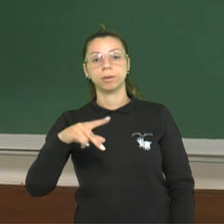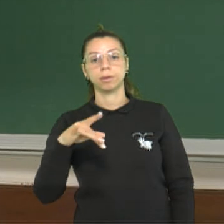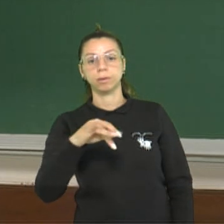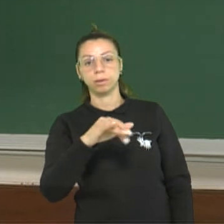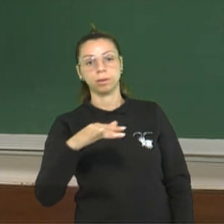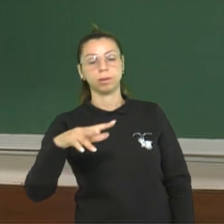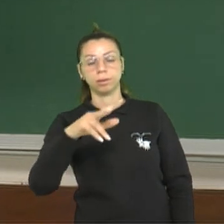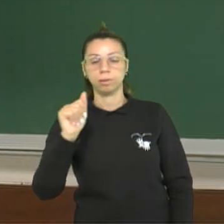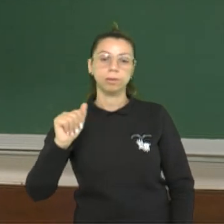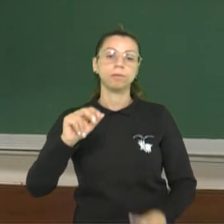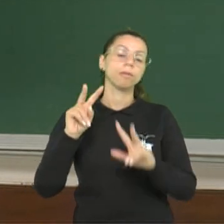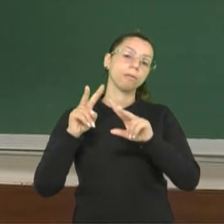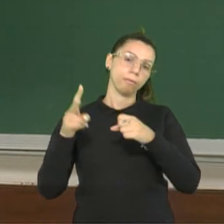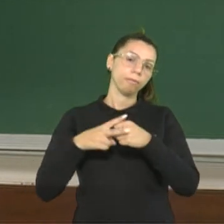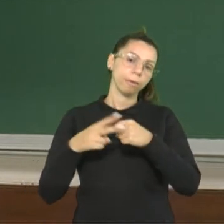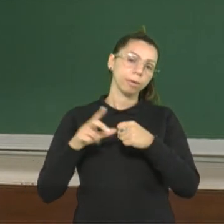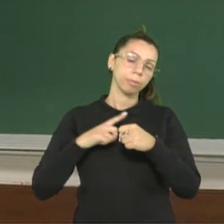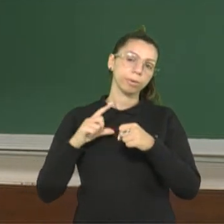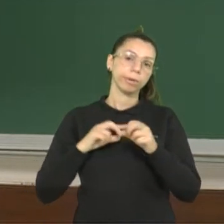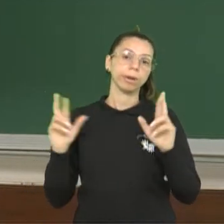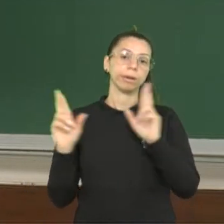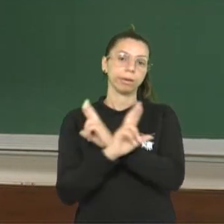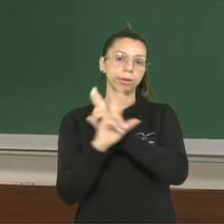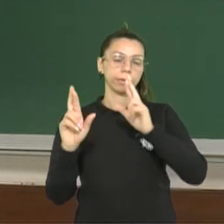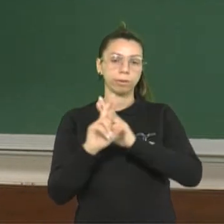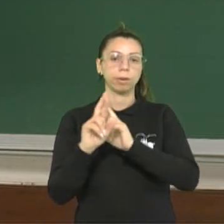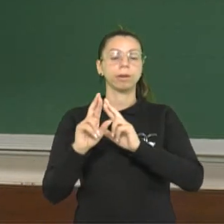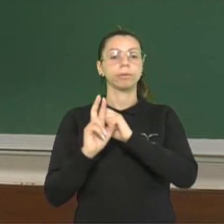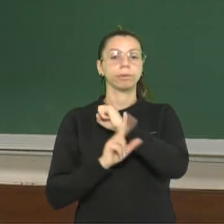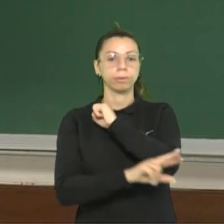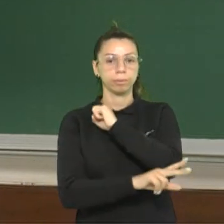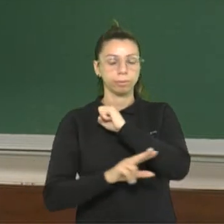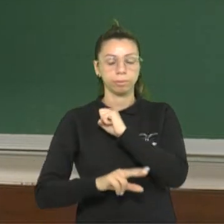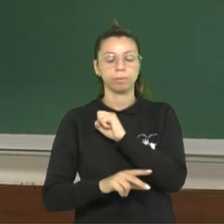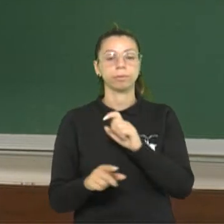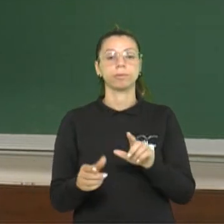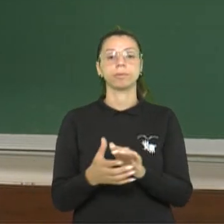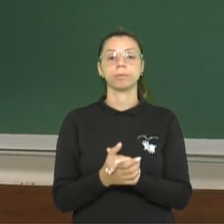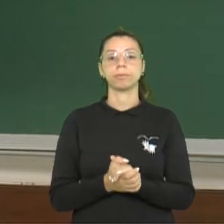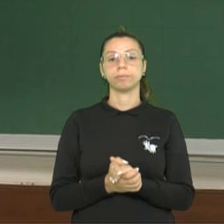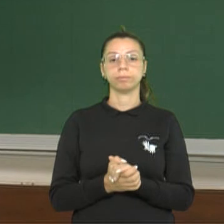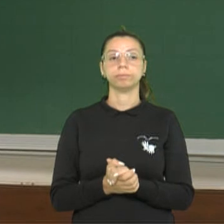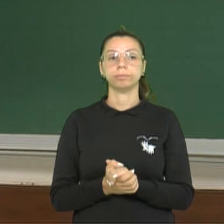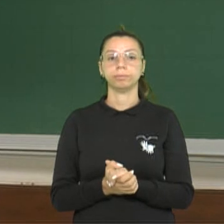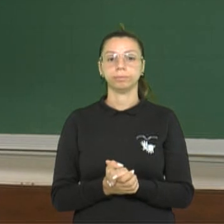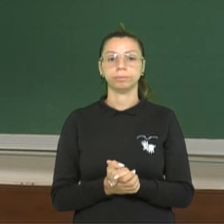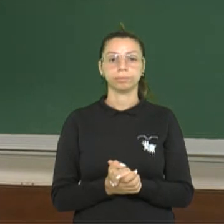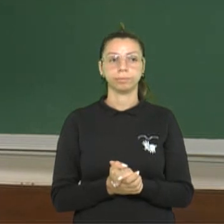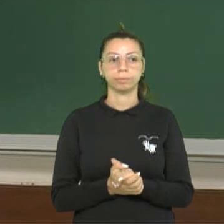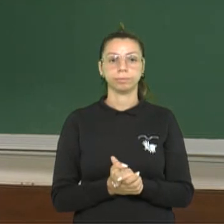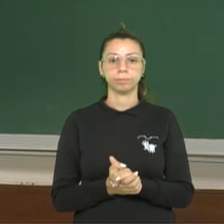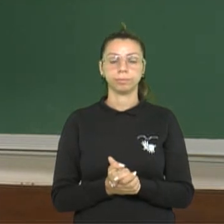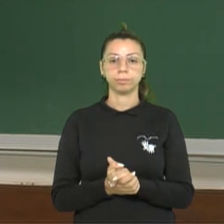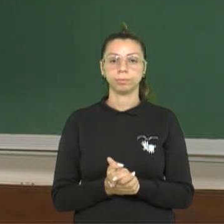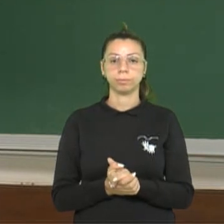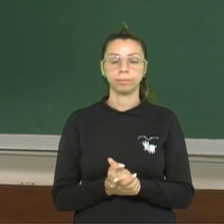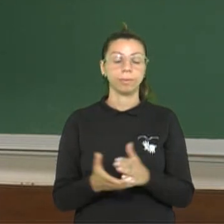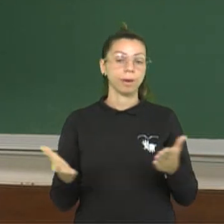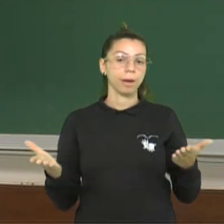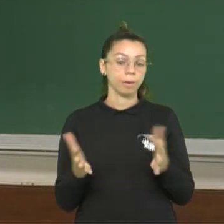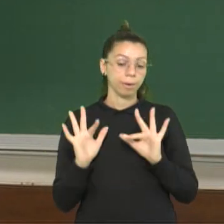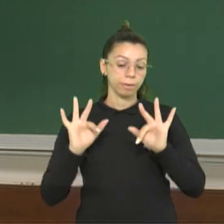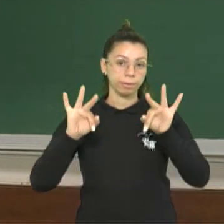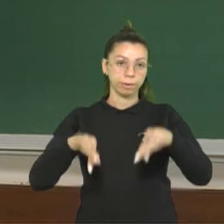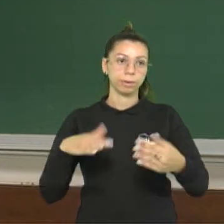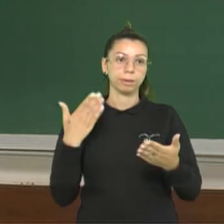tema diversidade e algumas expressões também relacionadas a essa temática. Vamos encerrar a